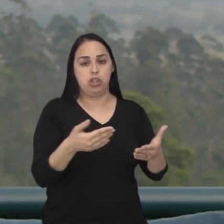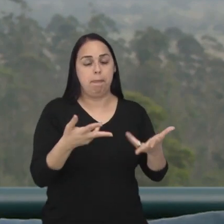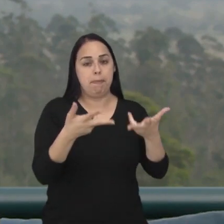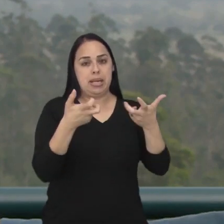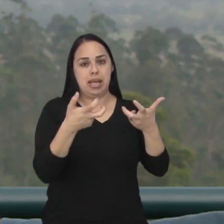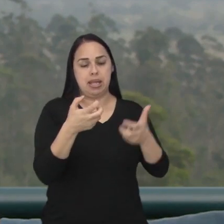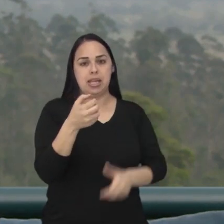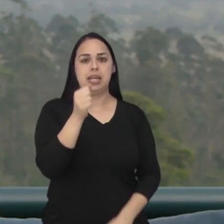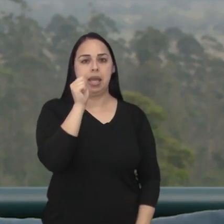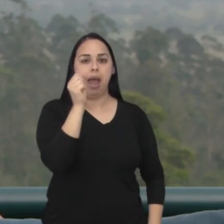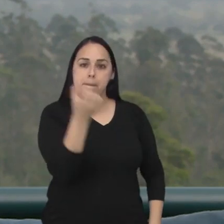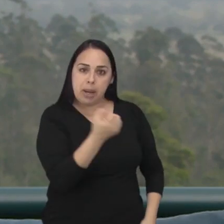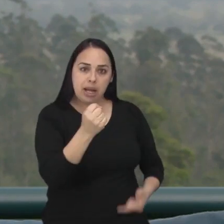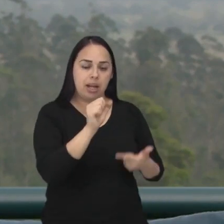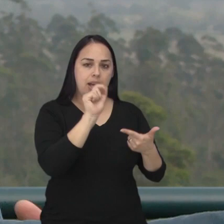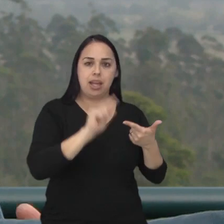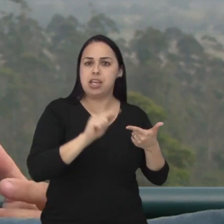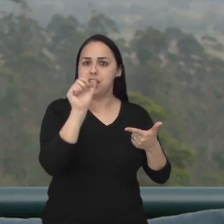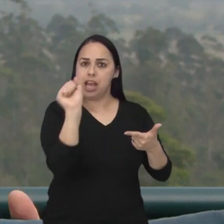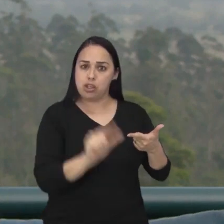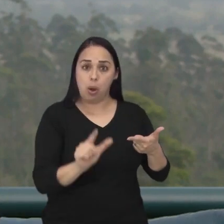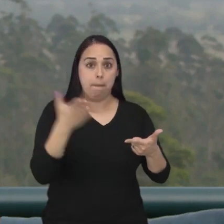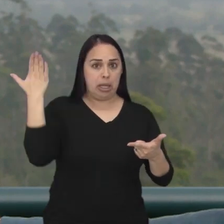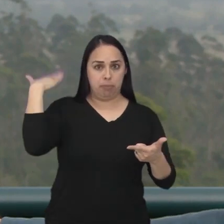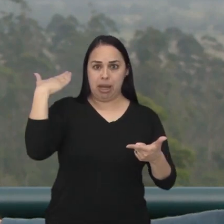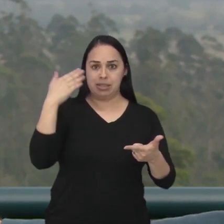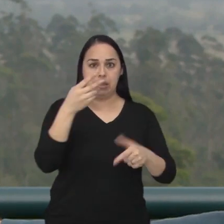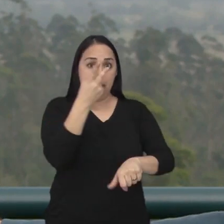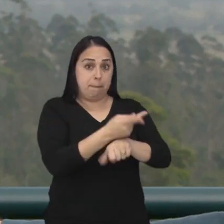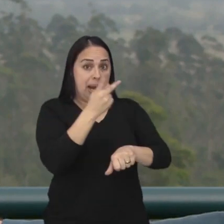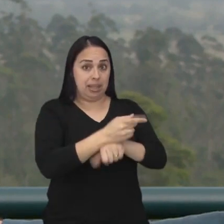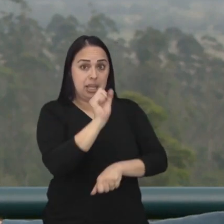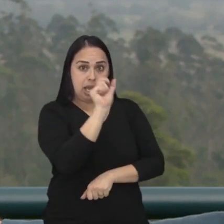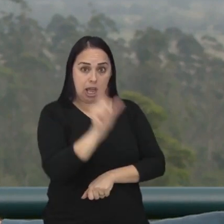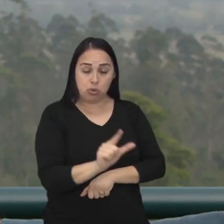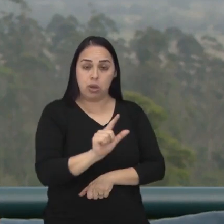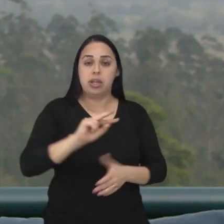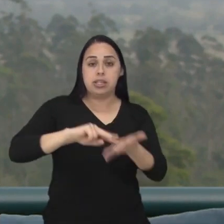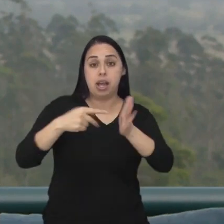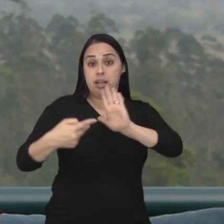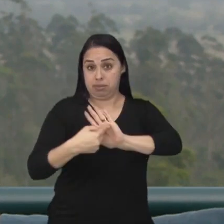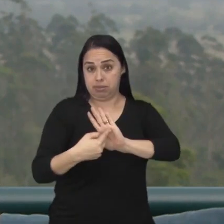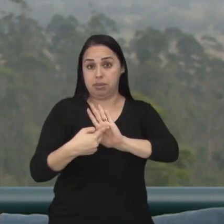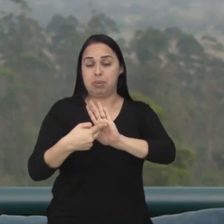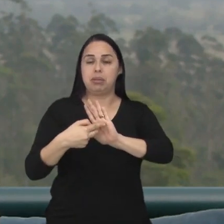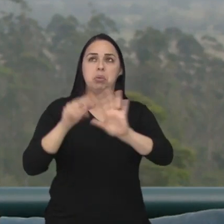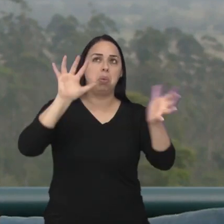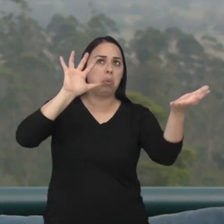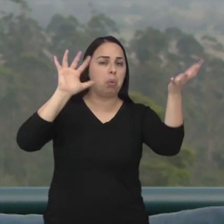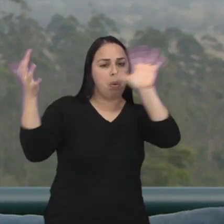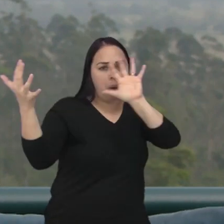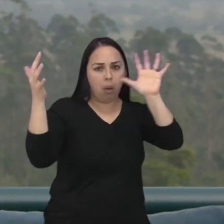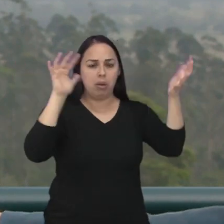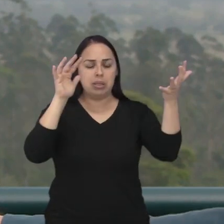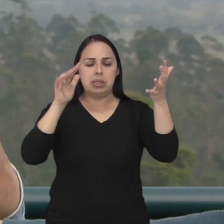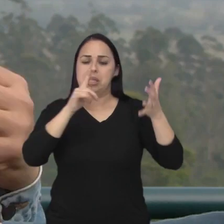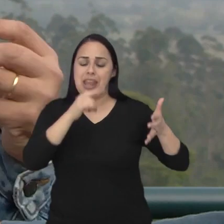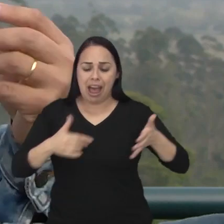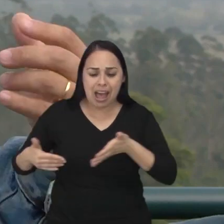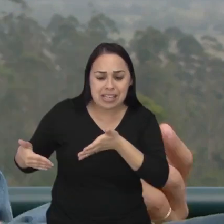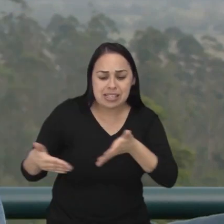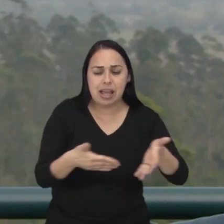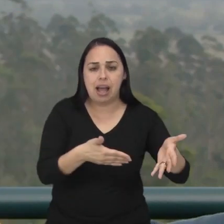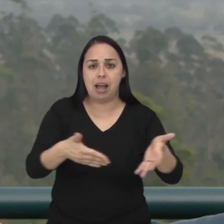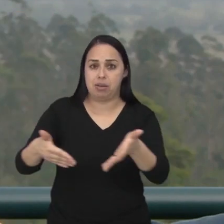faixas. Hoje a gente percebe que são brancas e azuis, mas parece que era prateado e azul, né, se remetendo aí à questão do